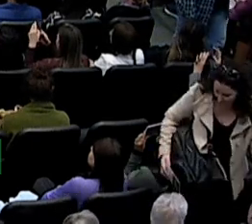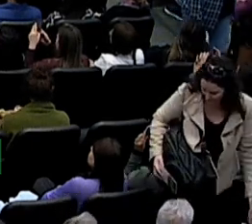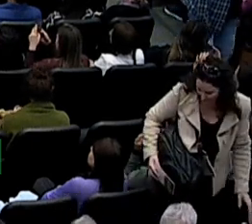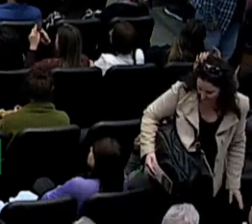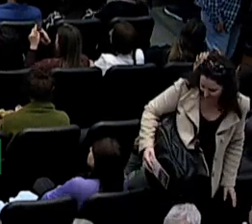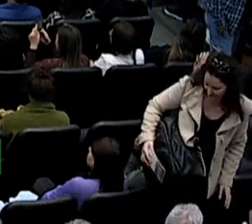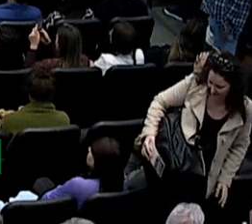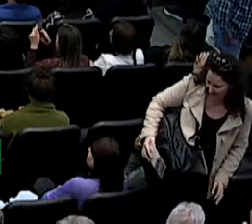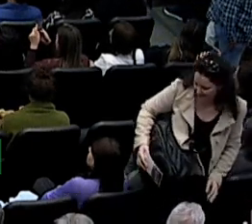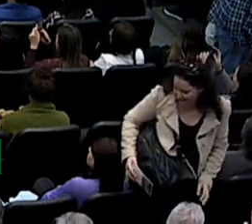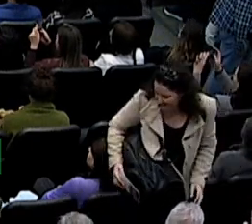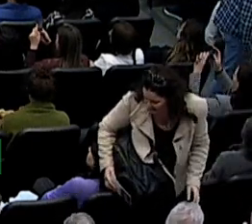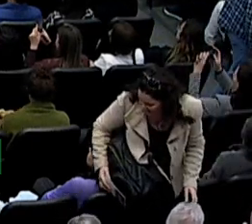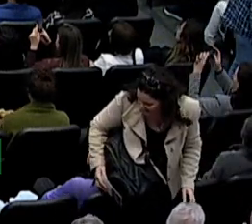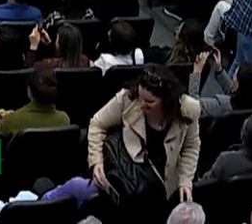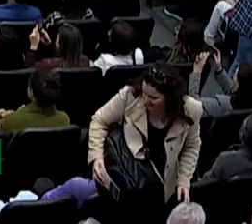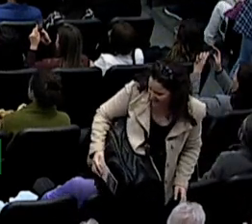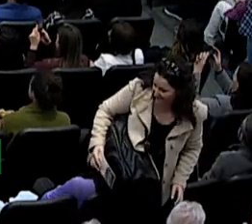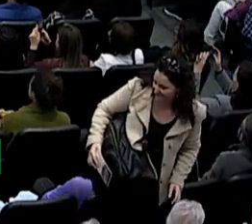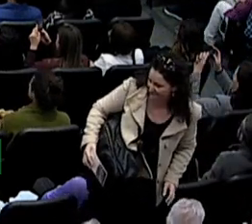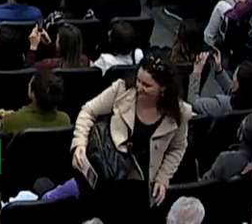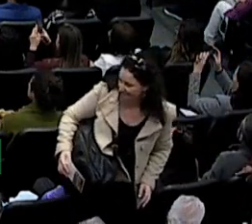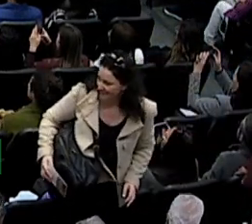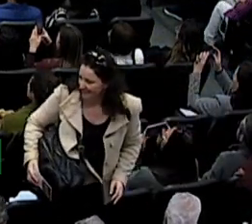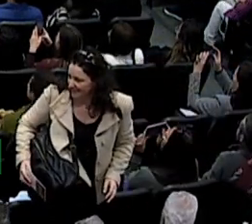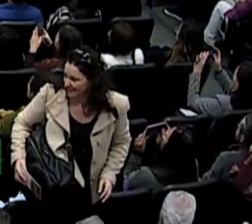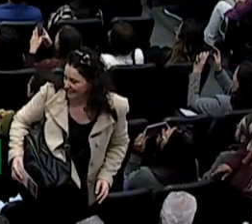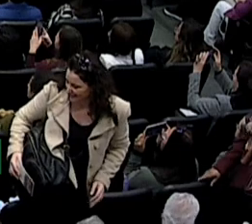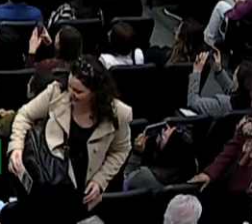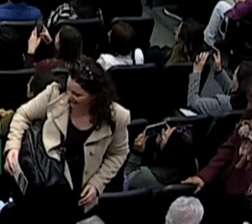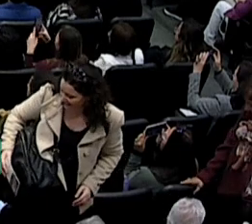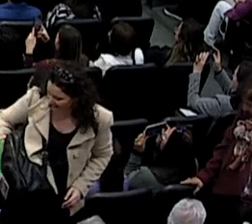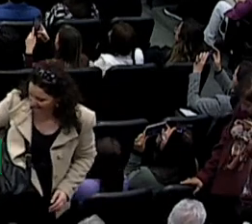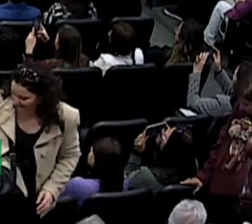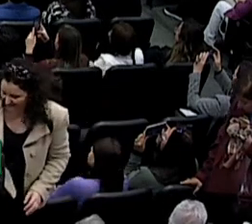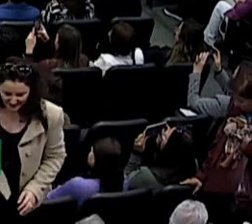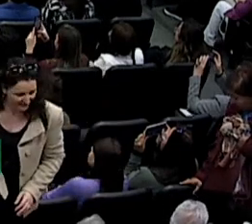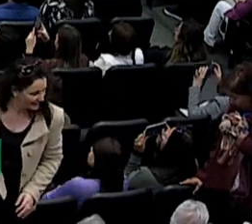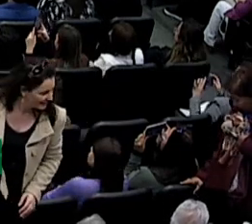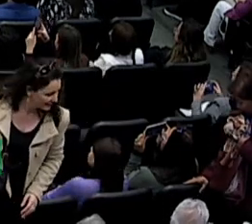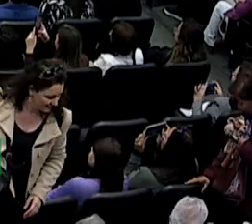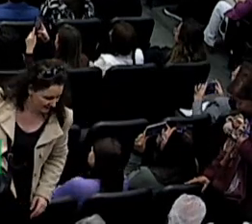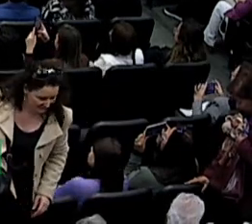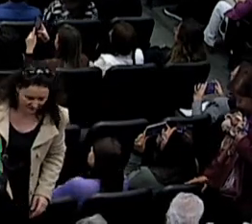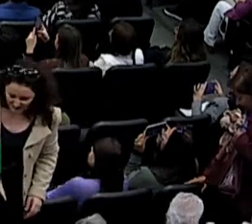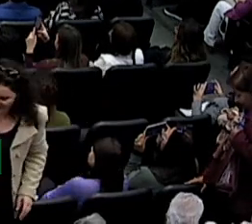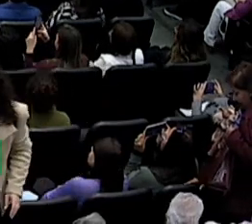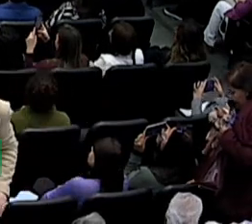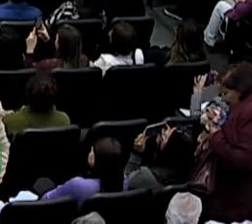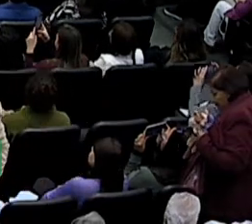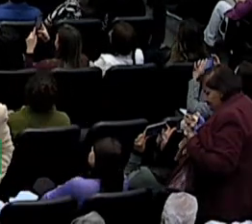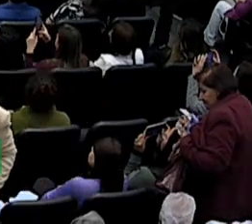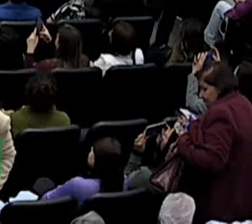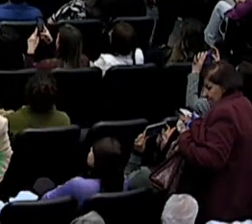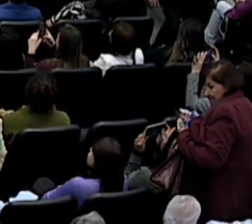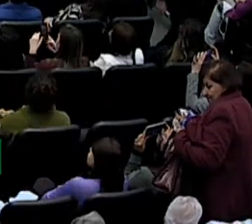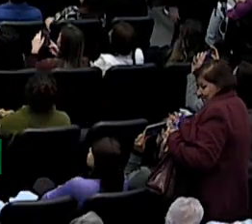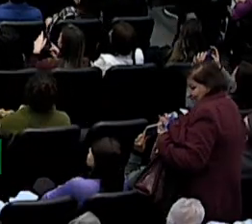tartaruga verde. Gosta de comer salada, come tanto que por dentro